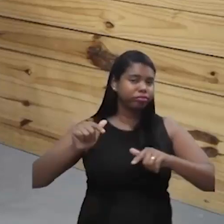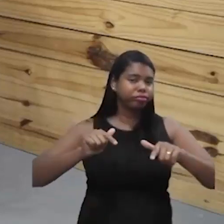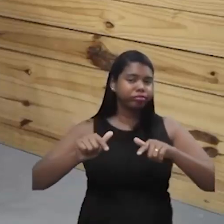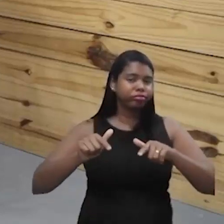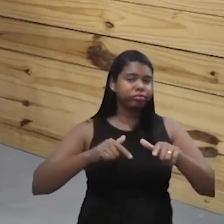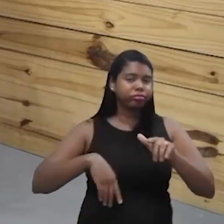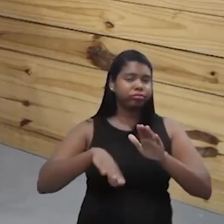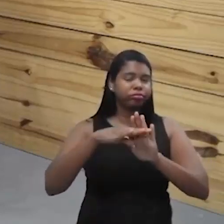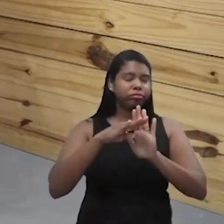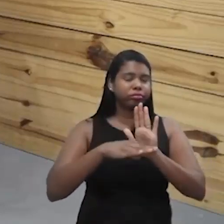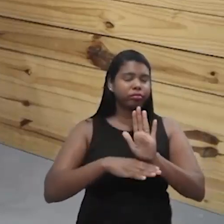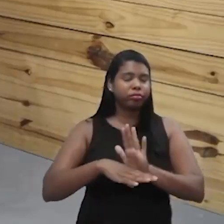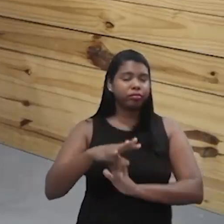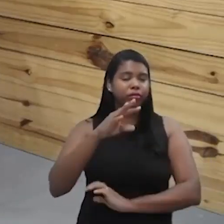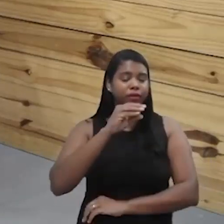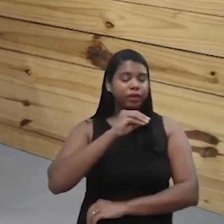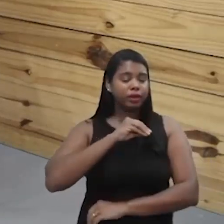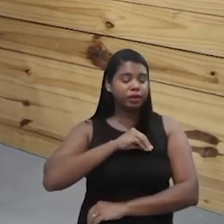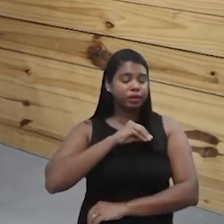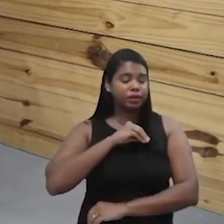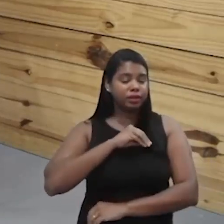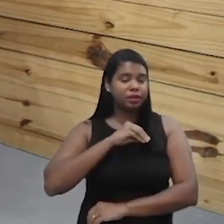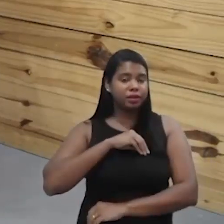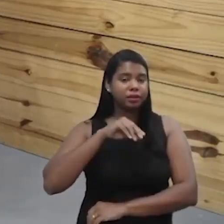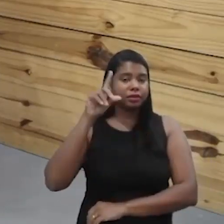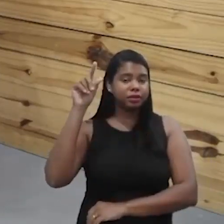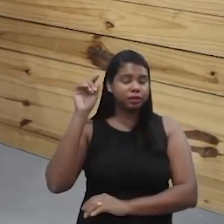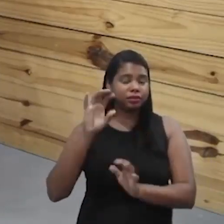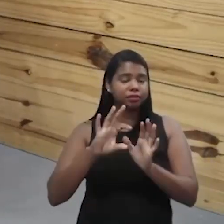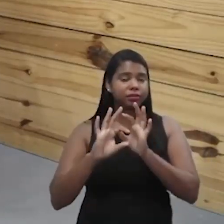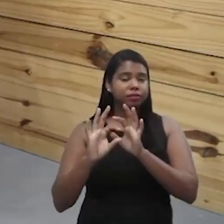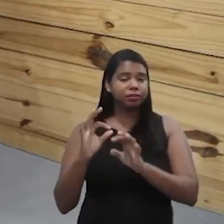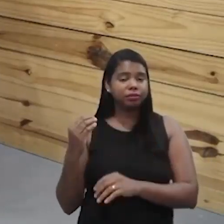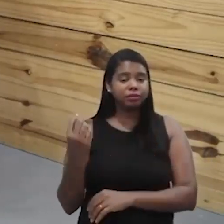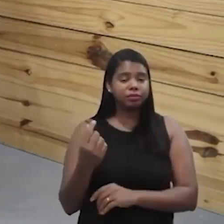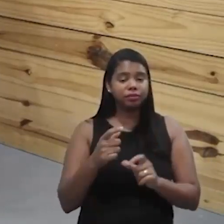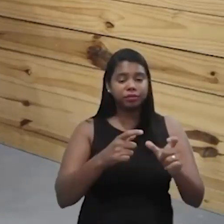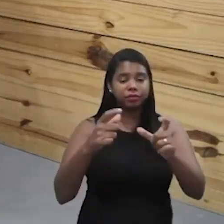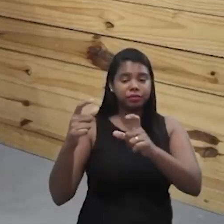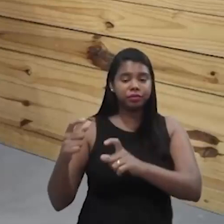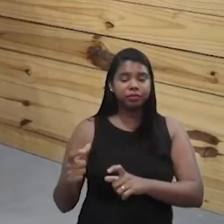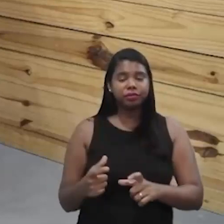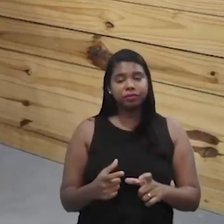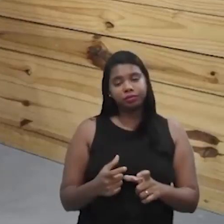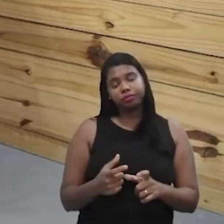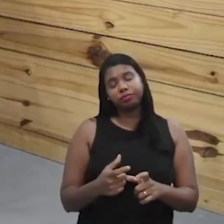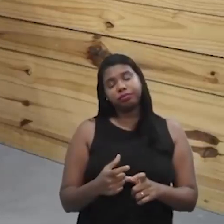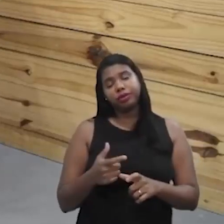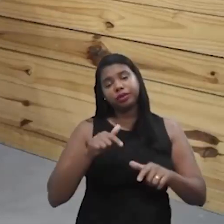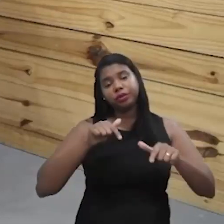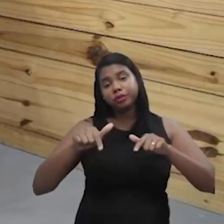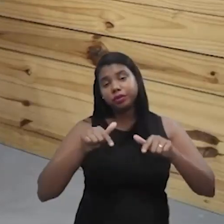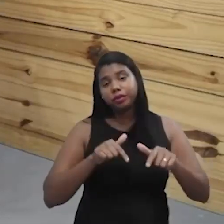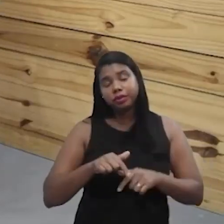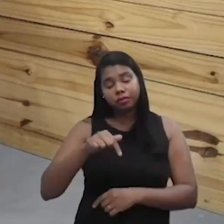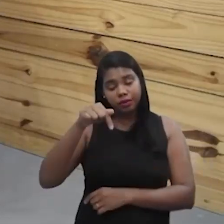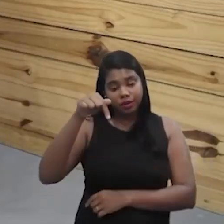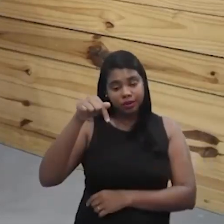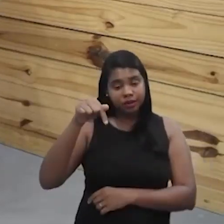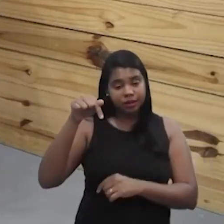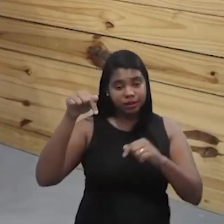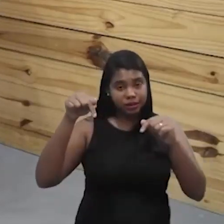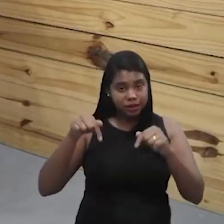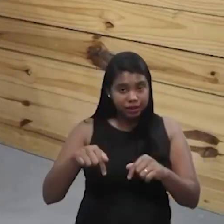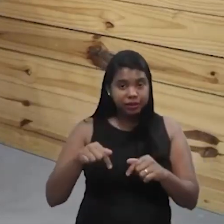com um plano de cálculo de salários, onde a remuneração ela é unificada, independente da região que você trabalha. Mas aqui, né, e o